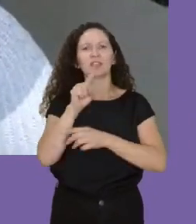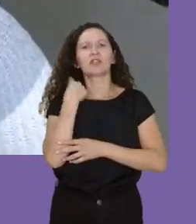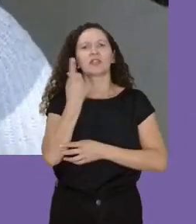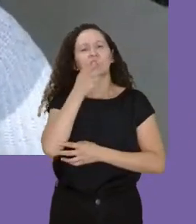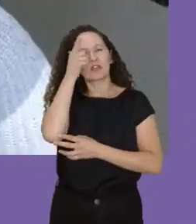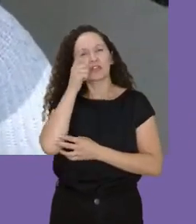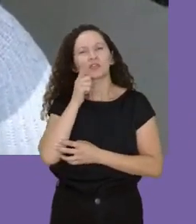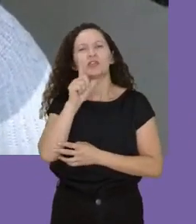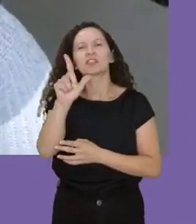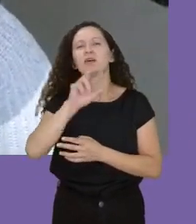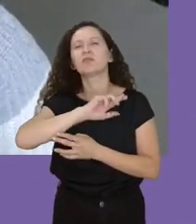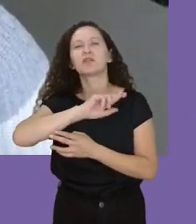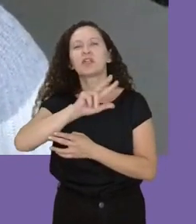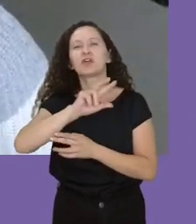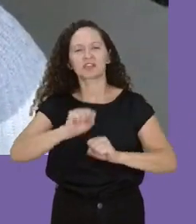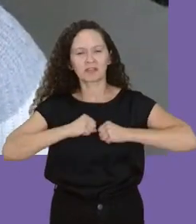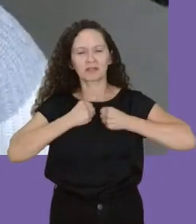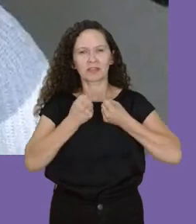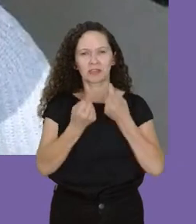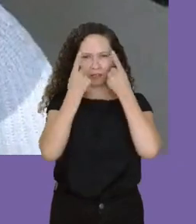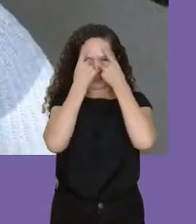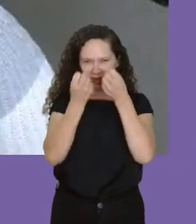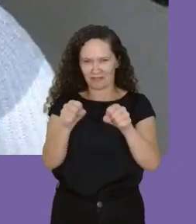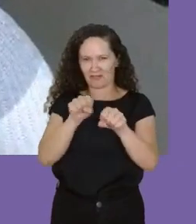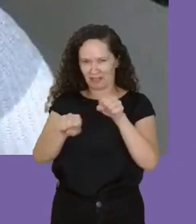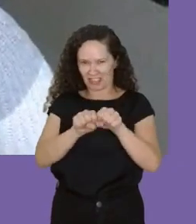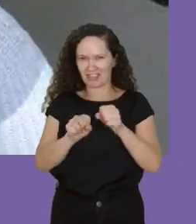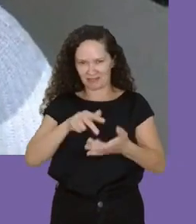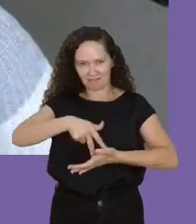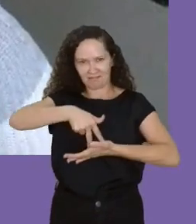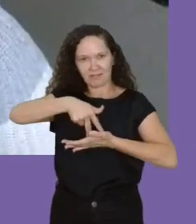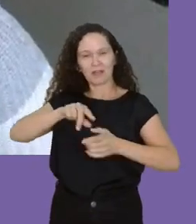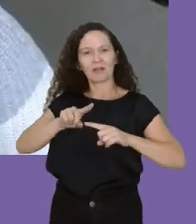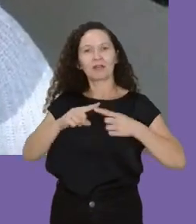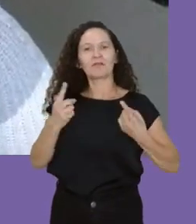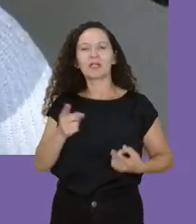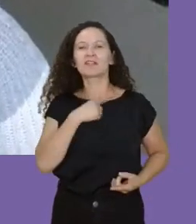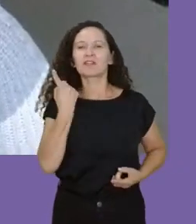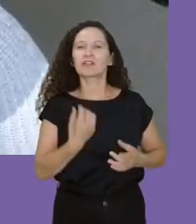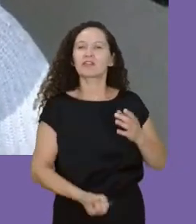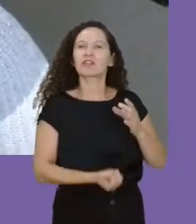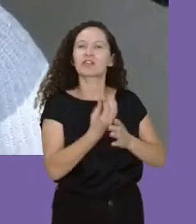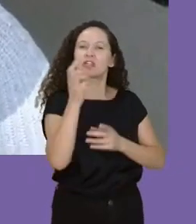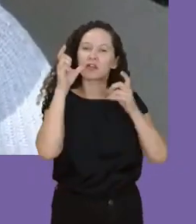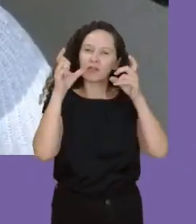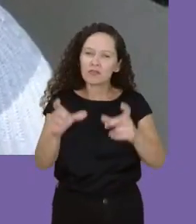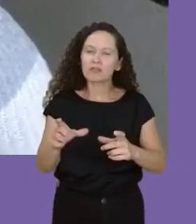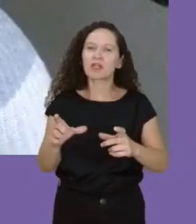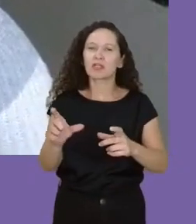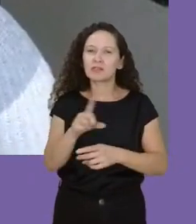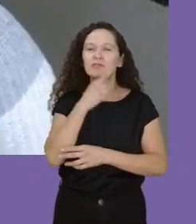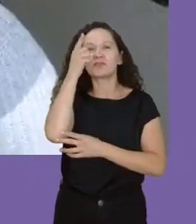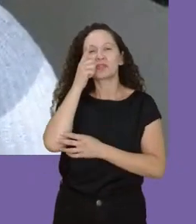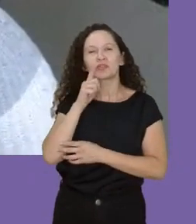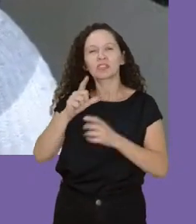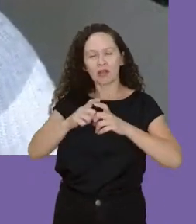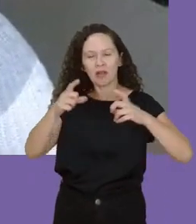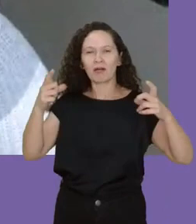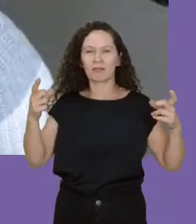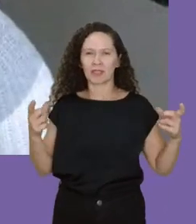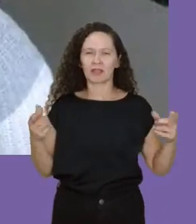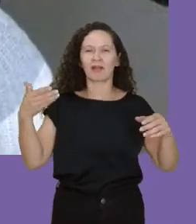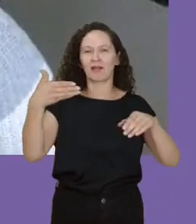que nós não só enfrentemos a violência de frente, como nós construímos um ambiente onde nós possamos aumentar